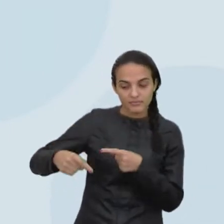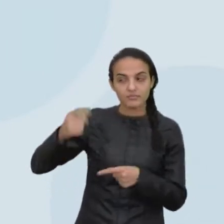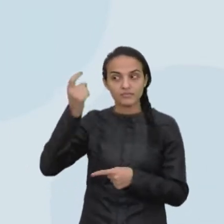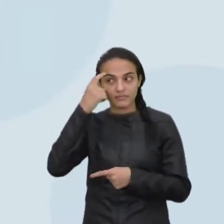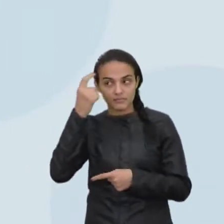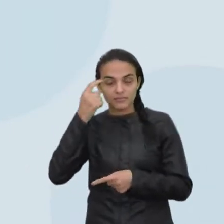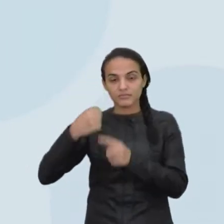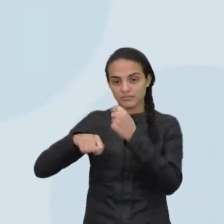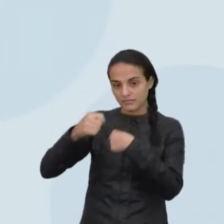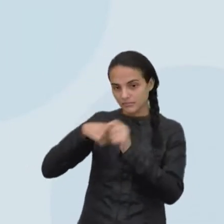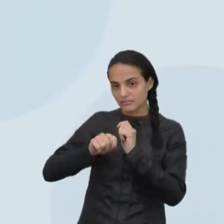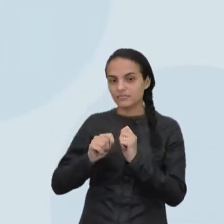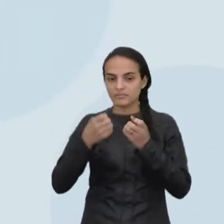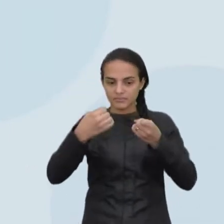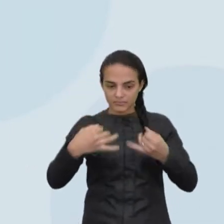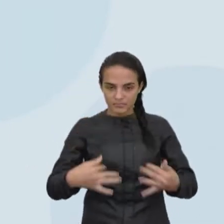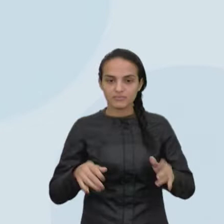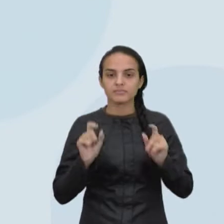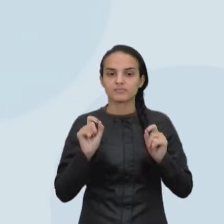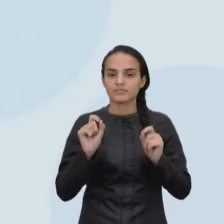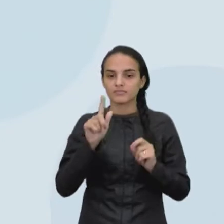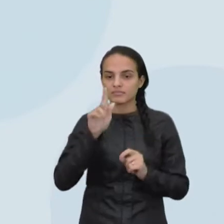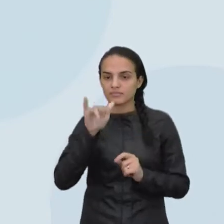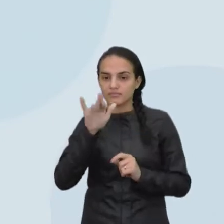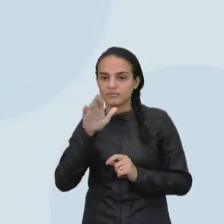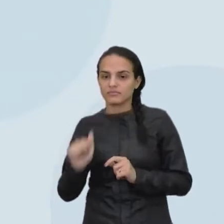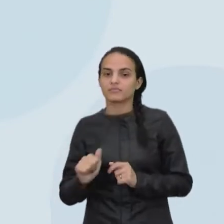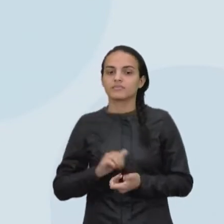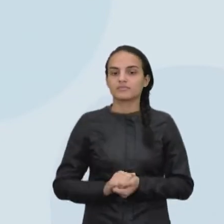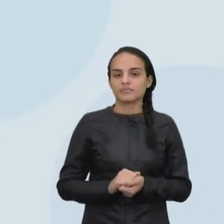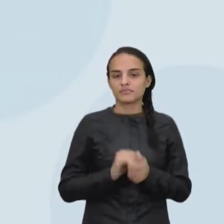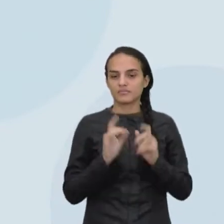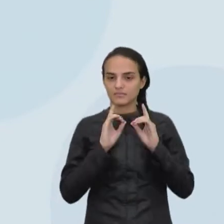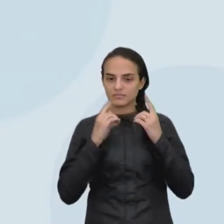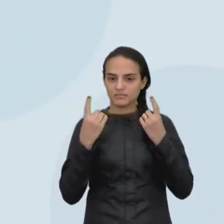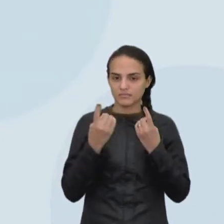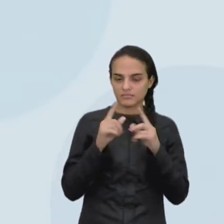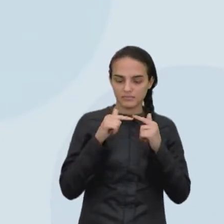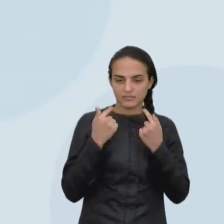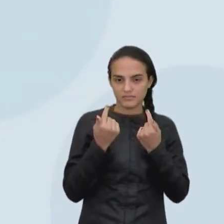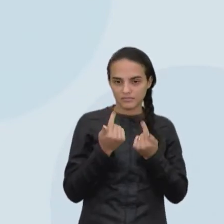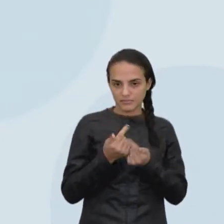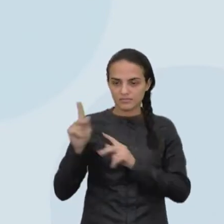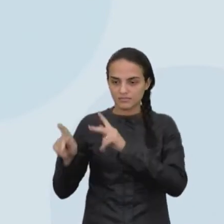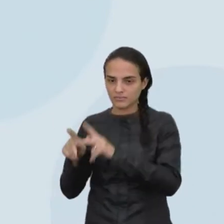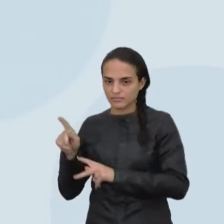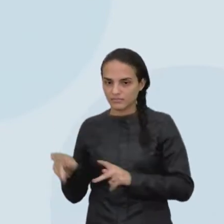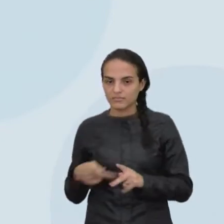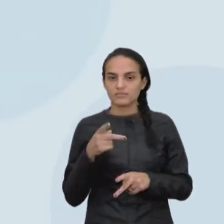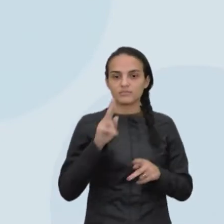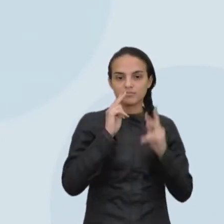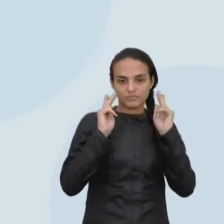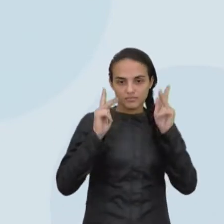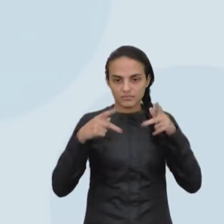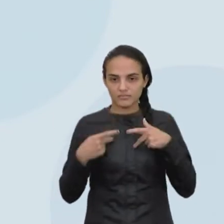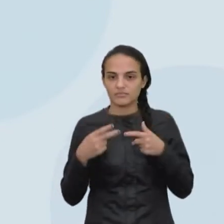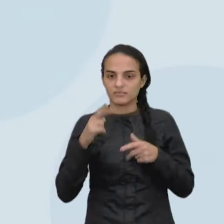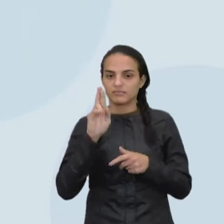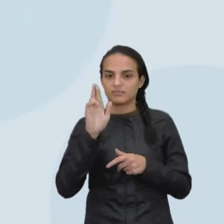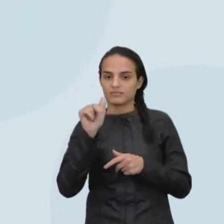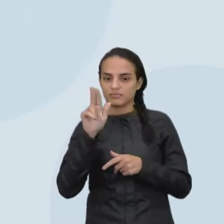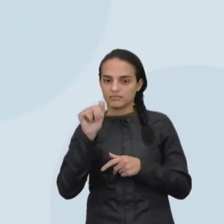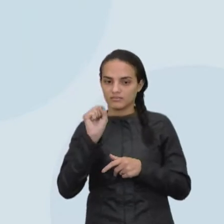que quem leciona para vocês é o Guerreiro. O demografia e investigação das populações humanas, que é o Russo. Reflexões sobre